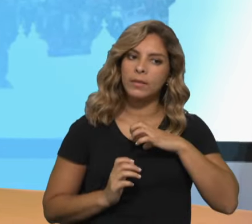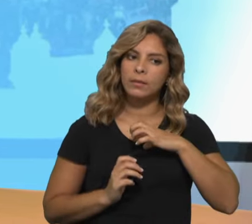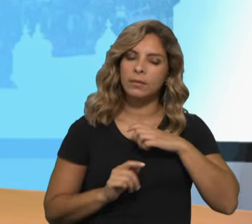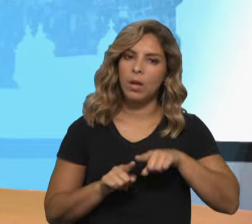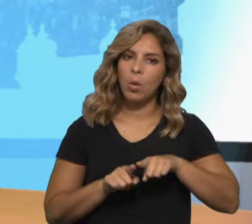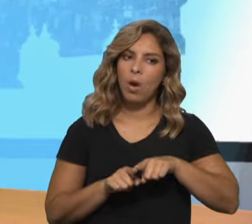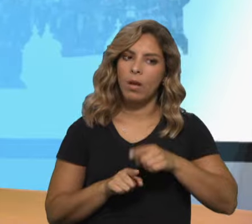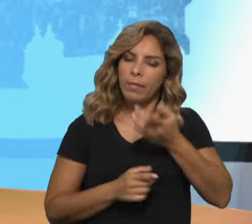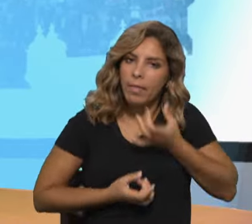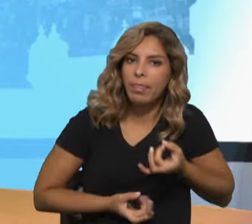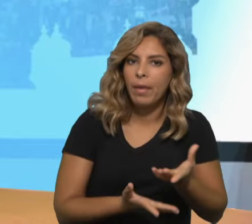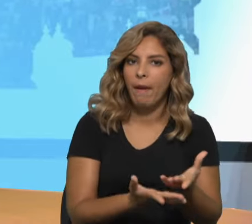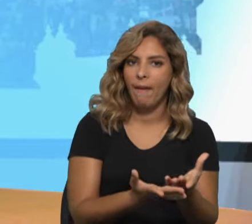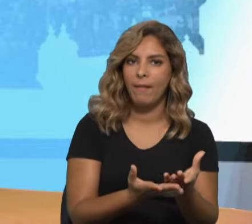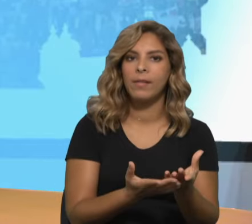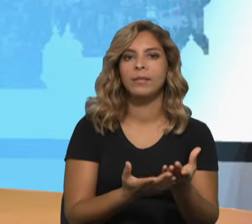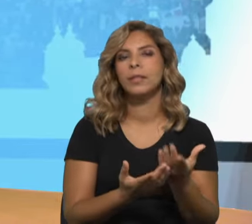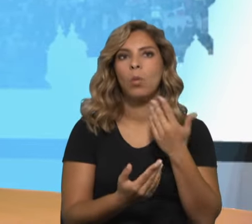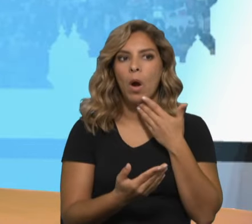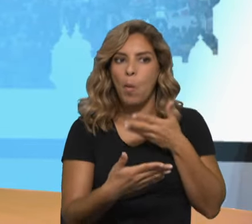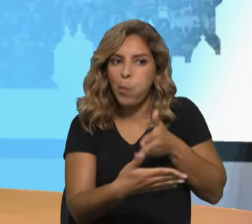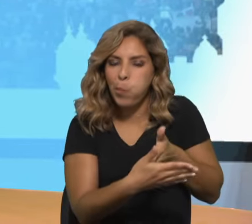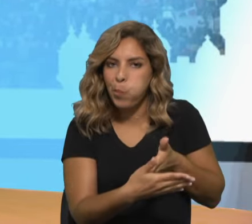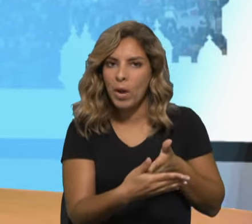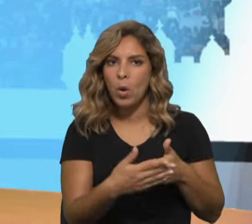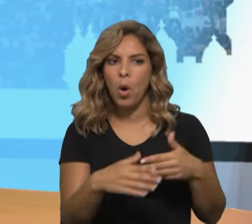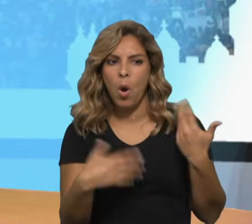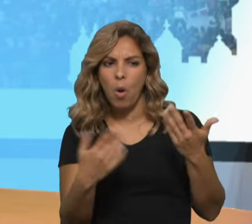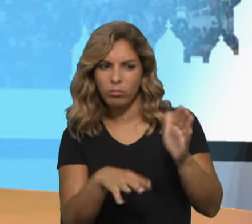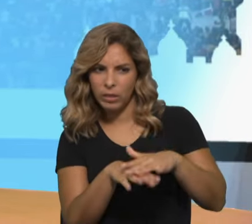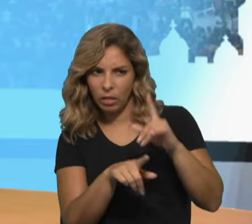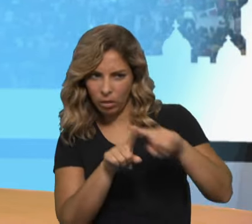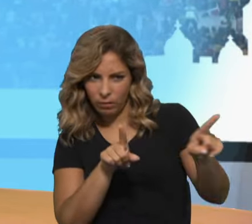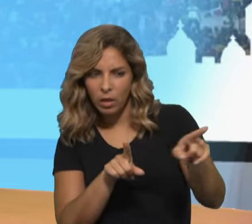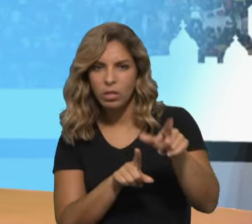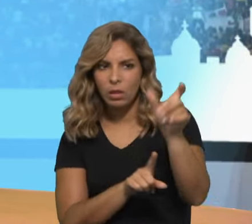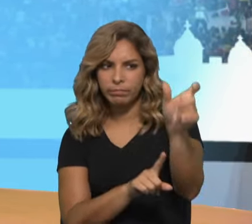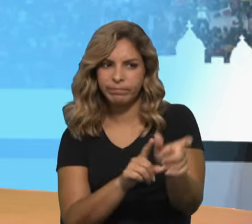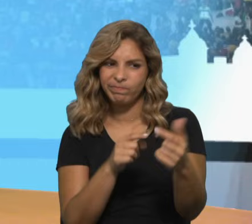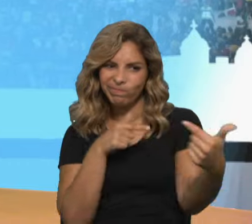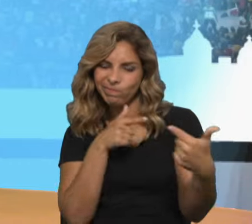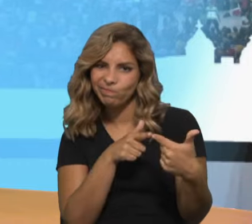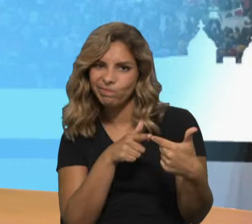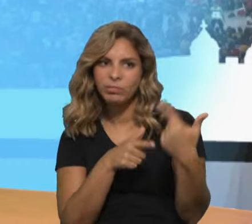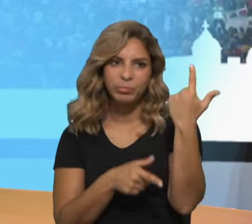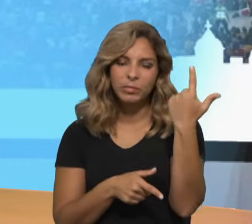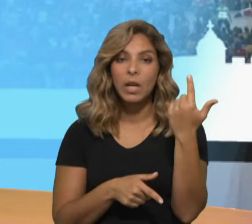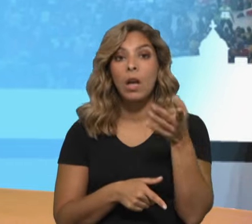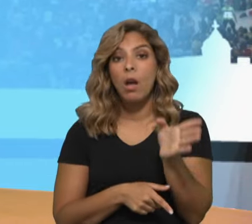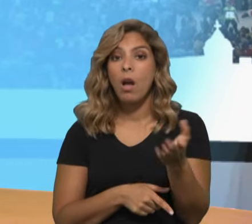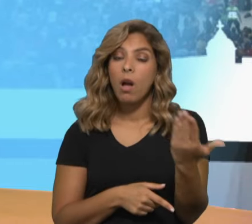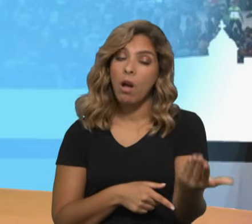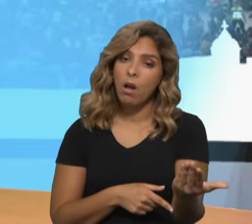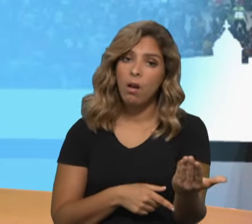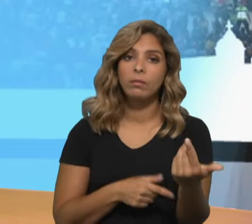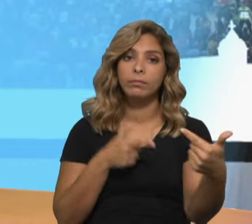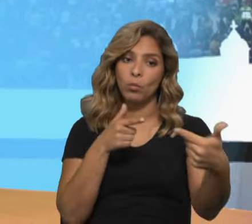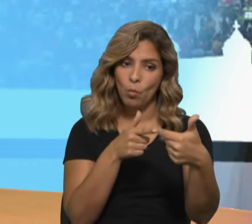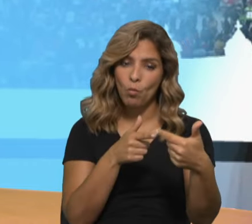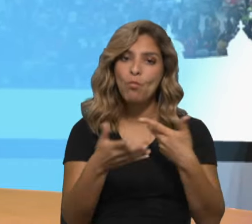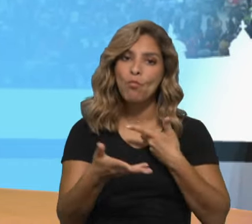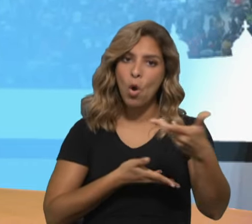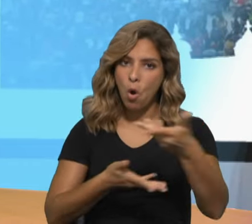às vezes da barreira da diferença, ou da religião, ou da cultura, e aí talvez pudesse haver